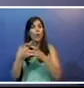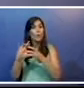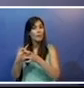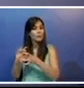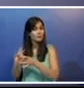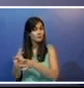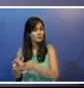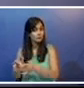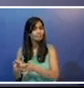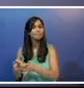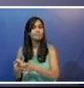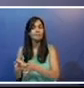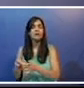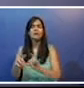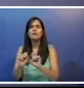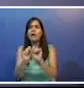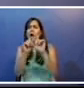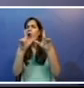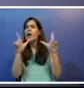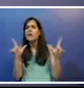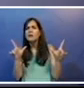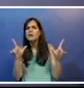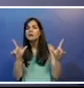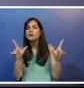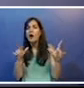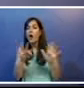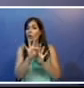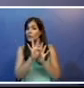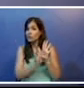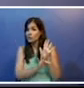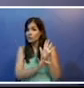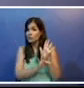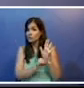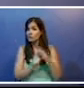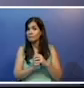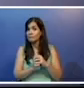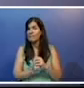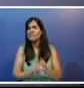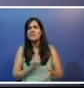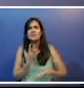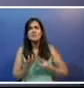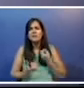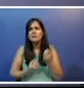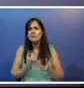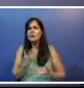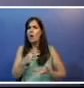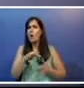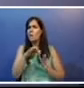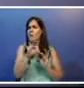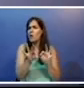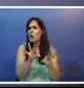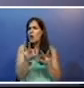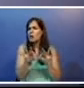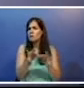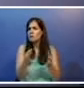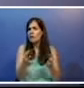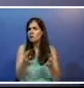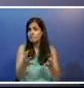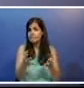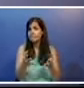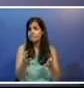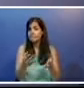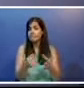conectivos que dão clareza e coesão ao texto? Ou seja, utilizou expressões para organizá-lo? Como as seguintes